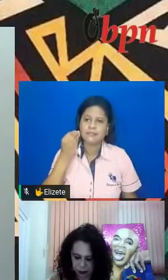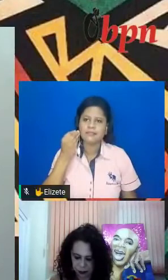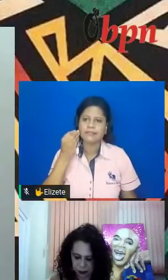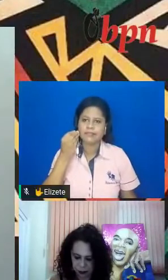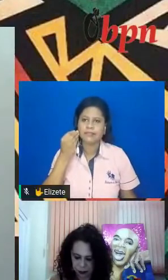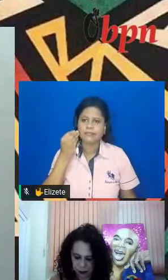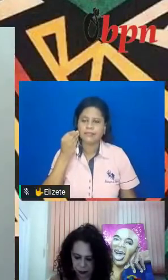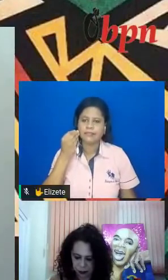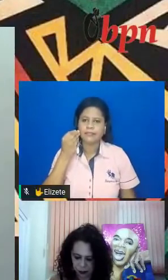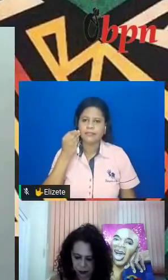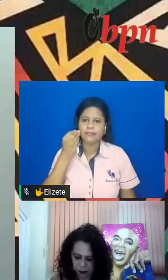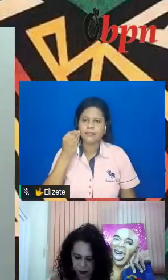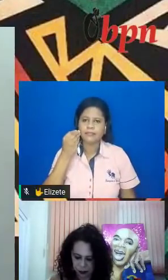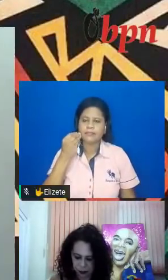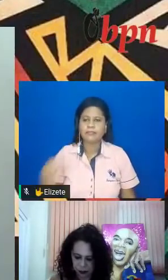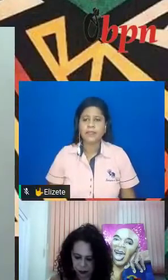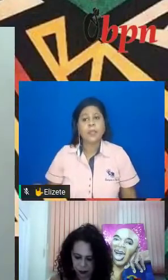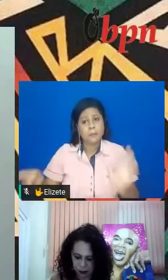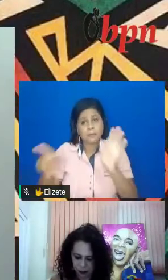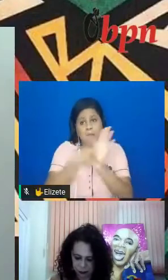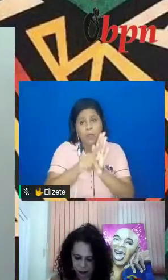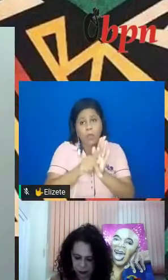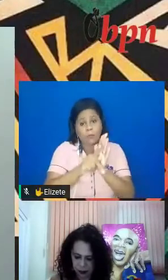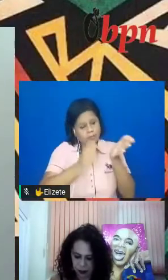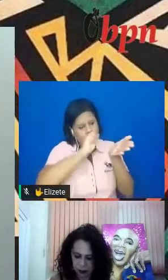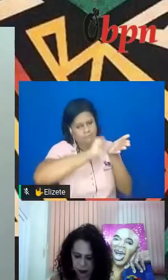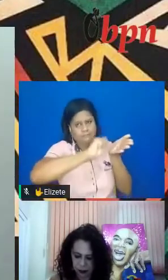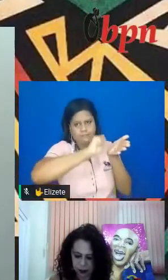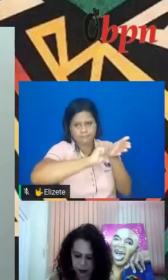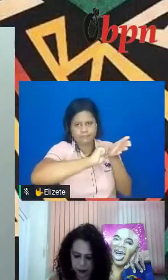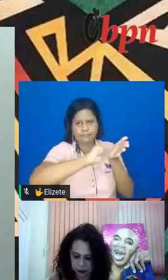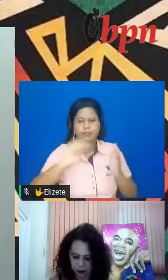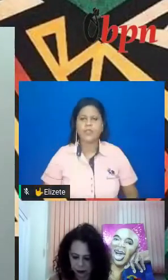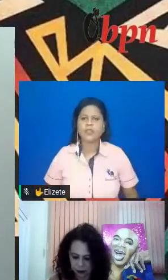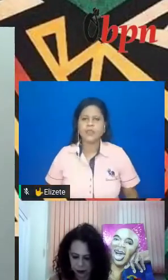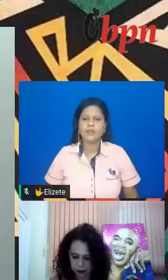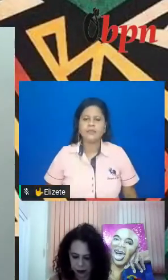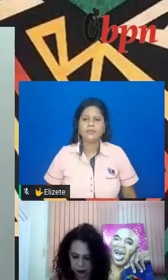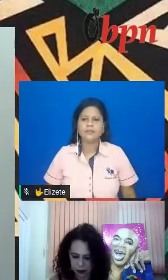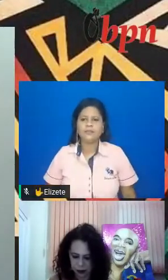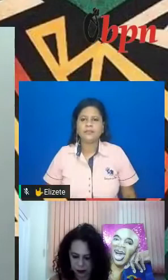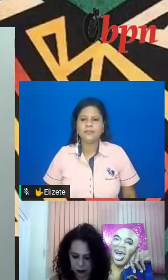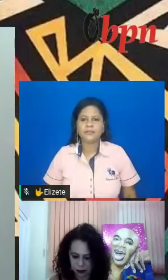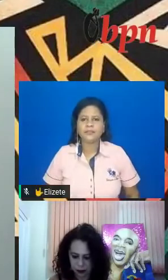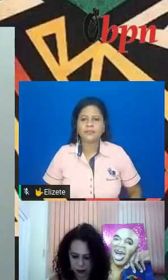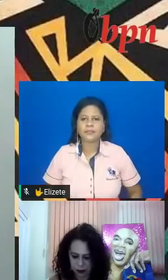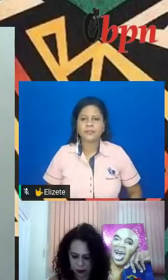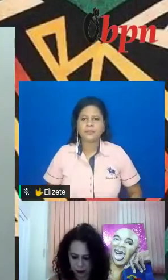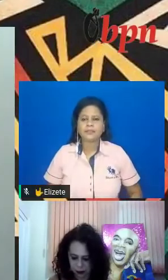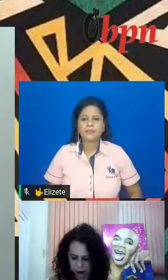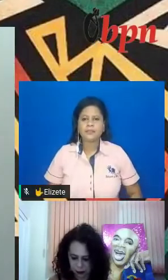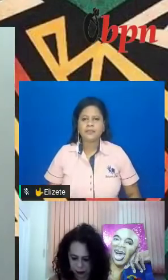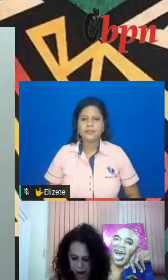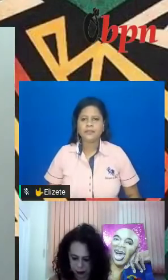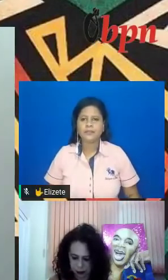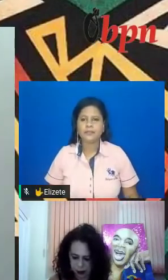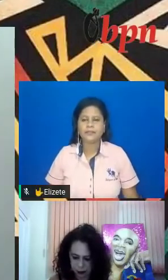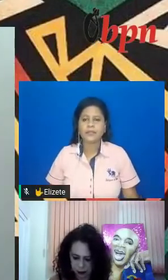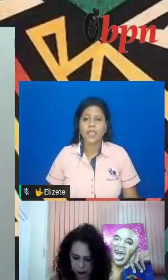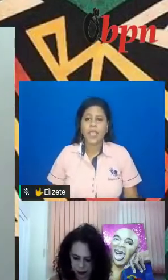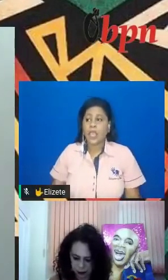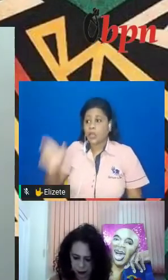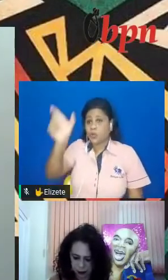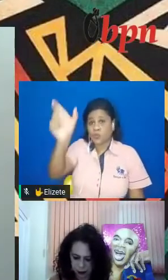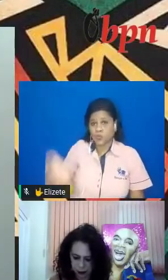através da escrita. Não é, por exemplo, que um sujeito hétero não